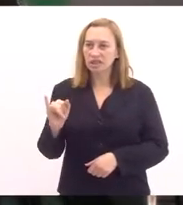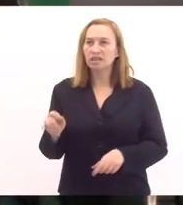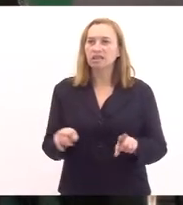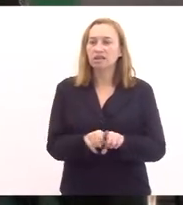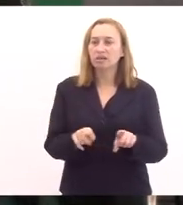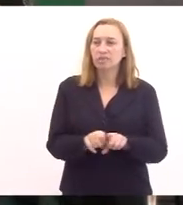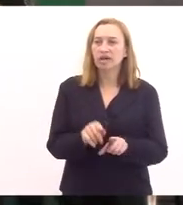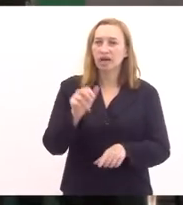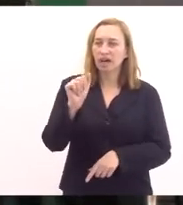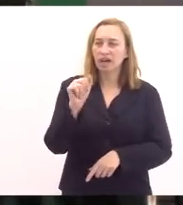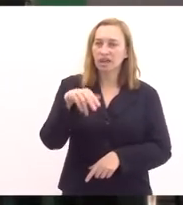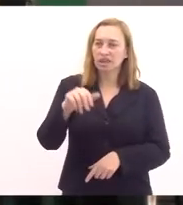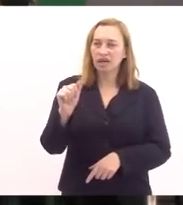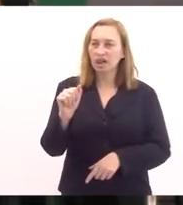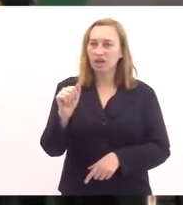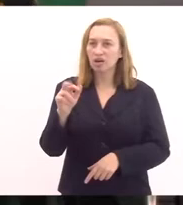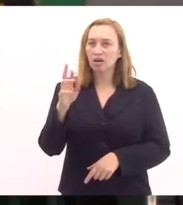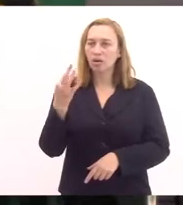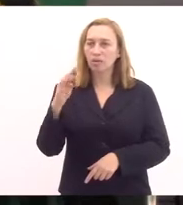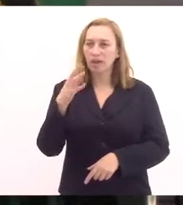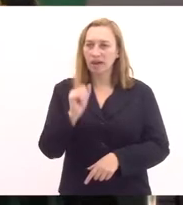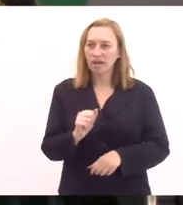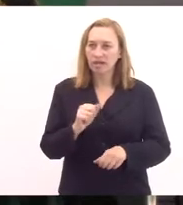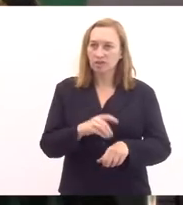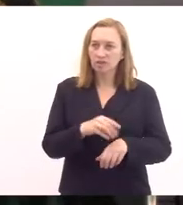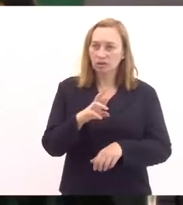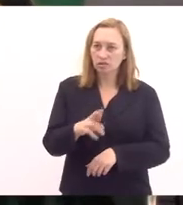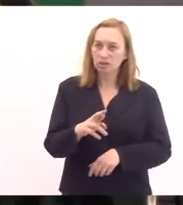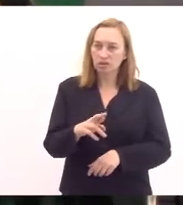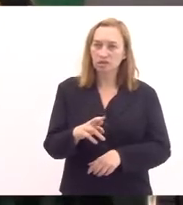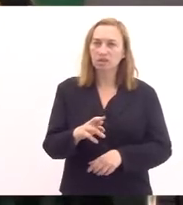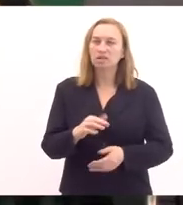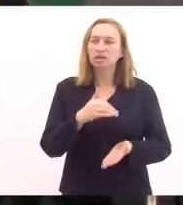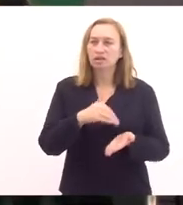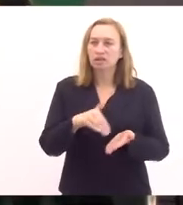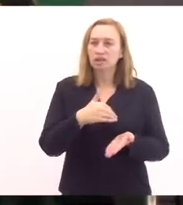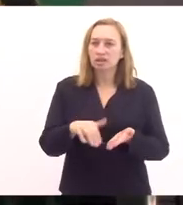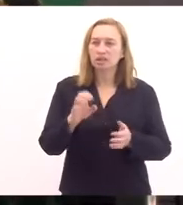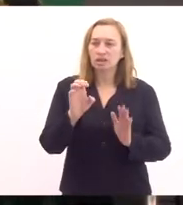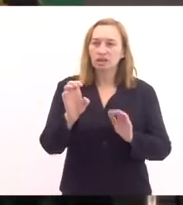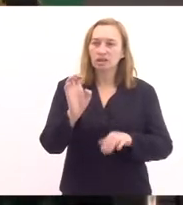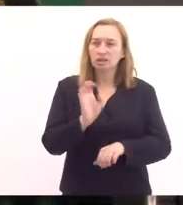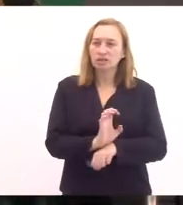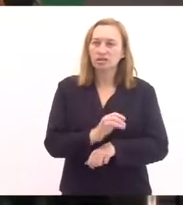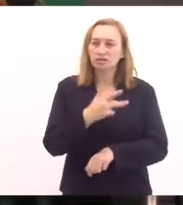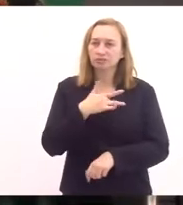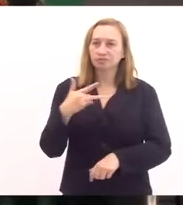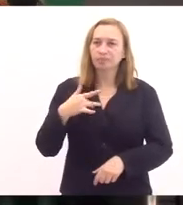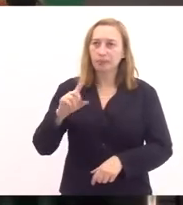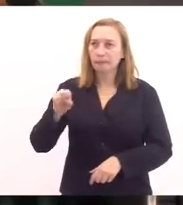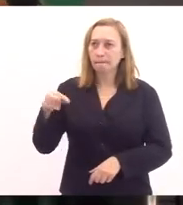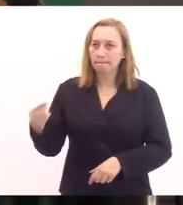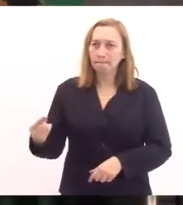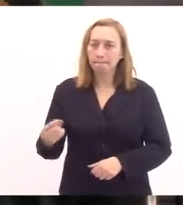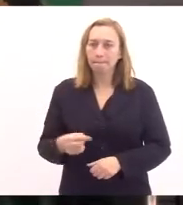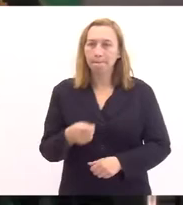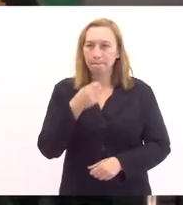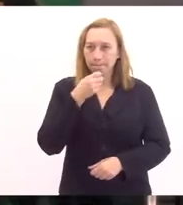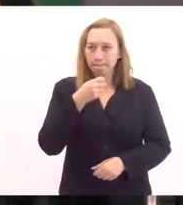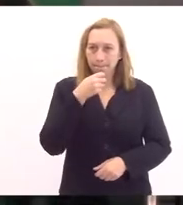Ana Roberta Saúde da Mulher secretaria de estado de saúde é depois é um